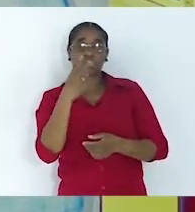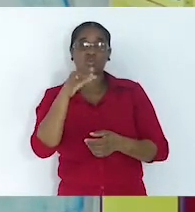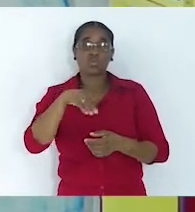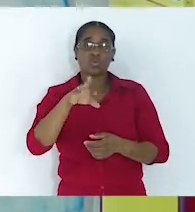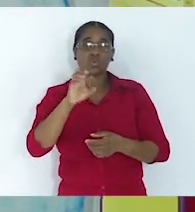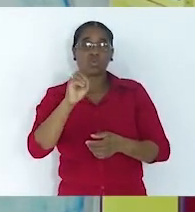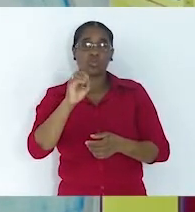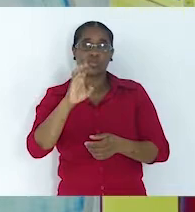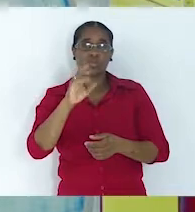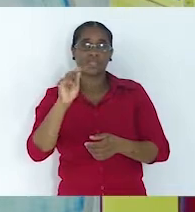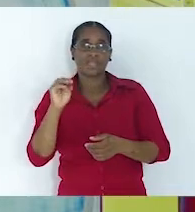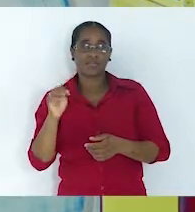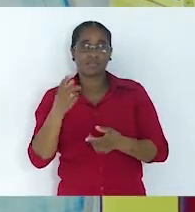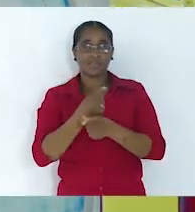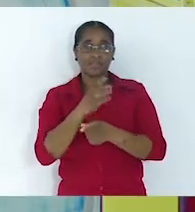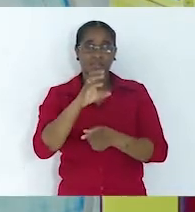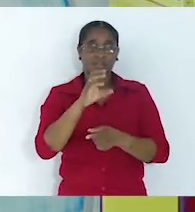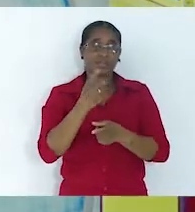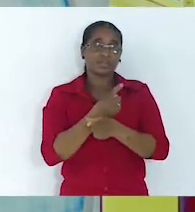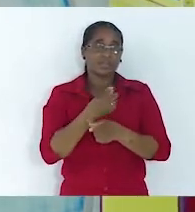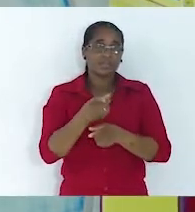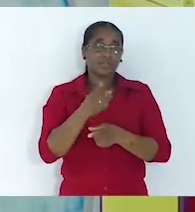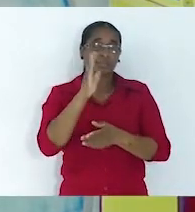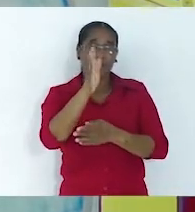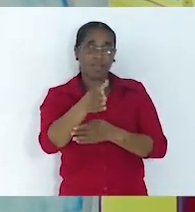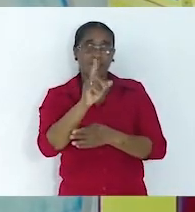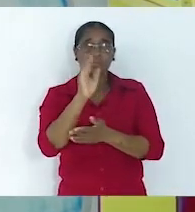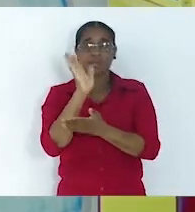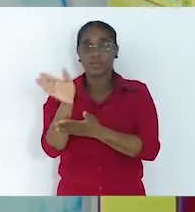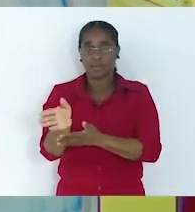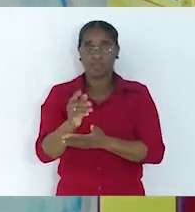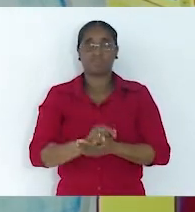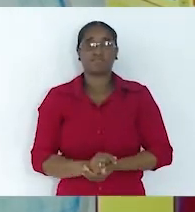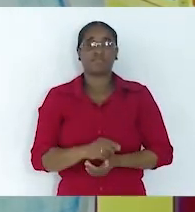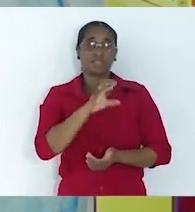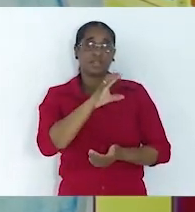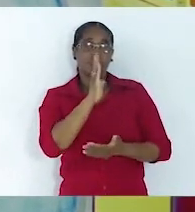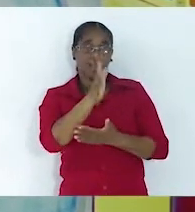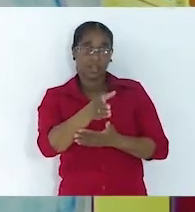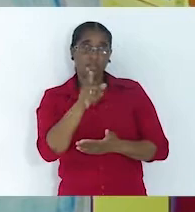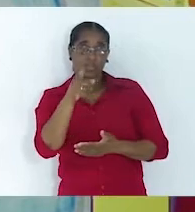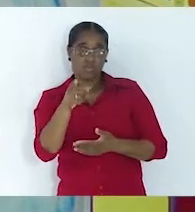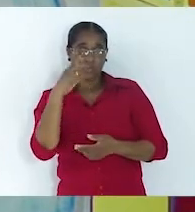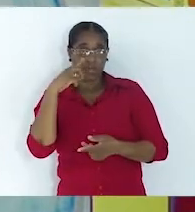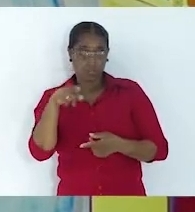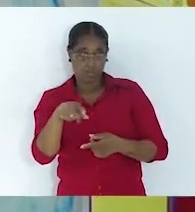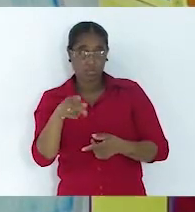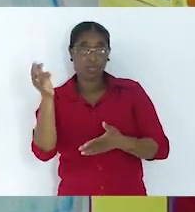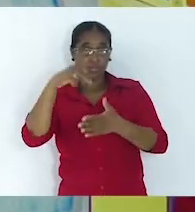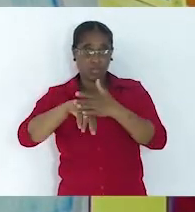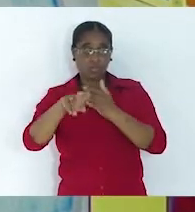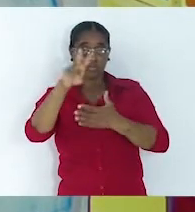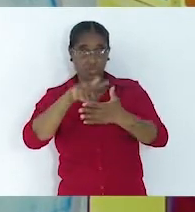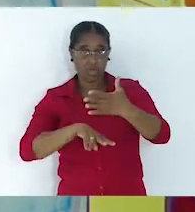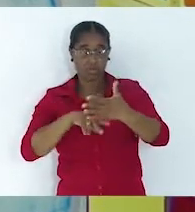caracterização. A caracterização direta e a caracterização indireta. A caracterização direta, tu vais encontrá-la dentro do texto.